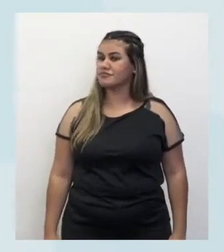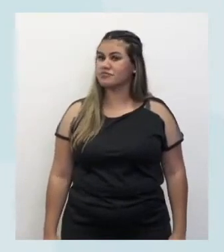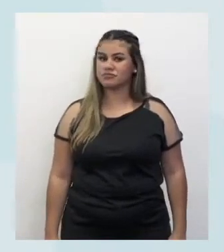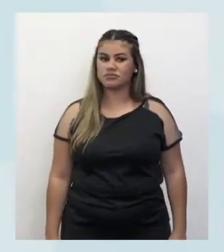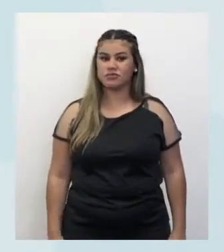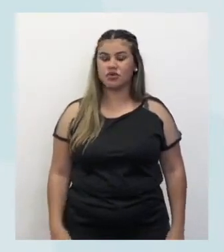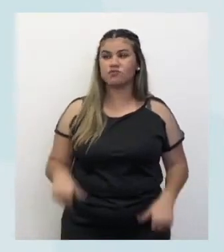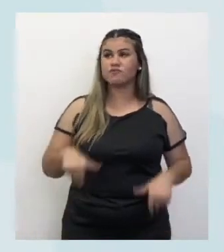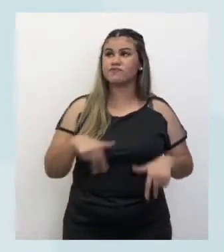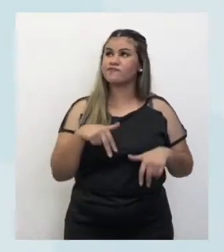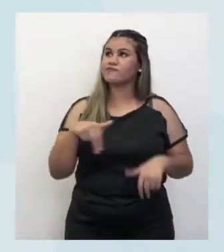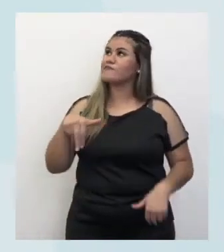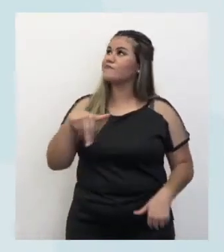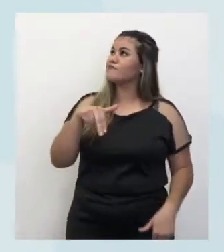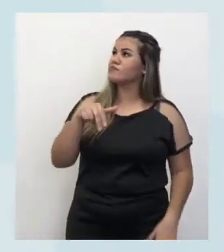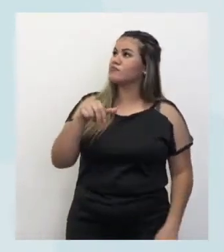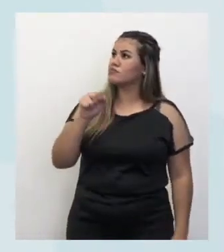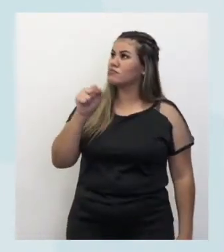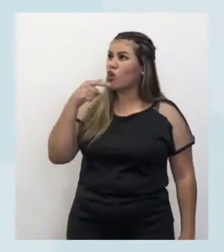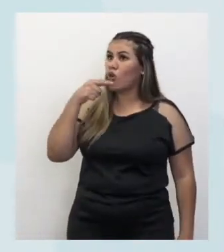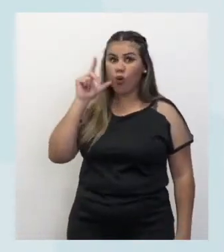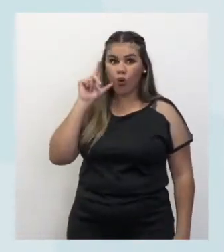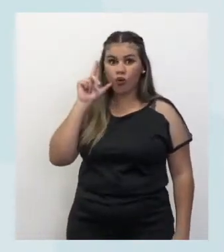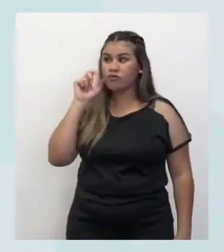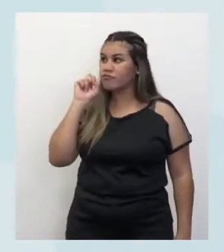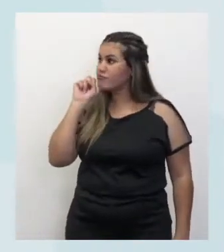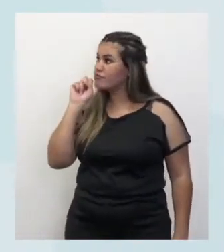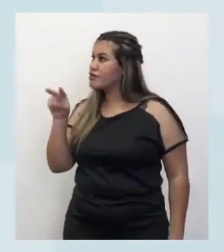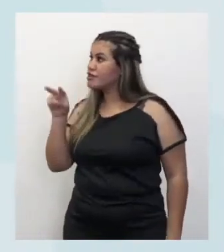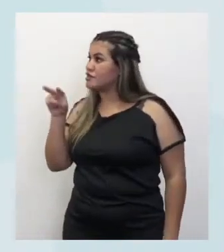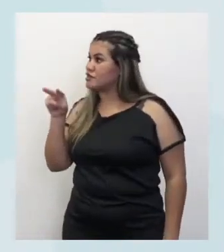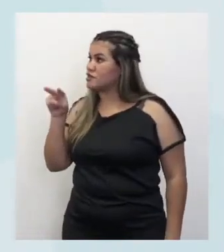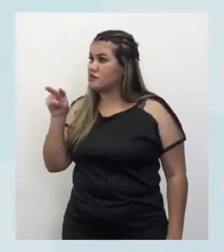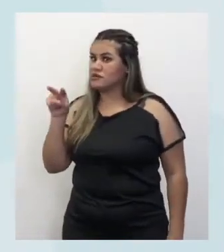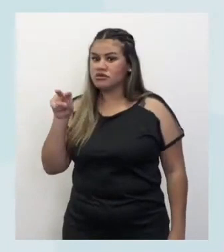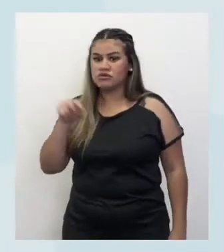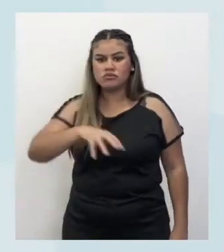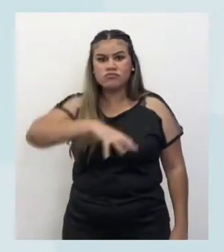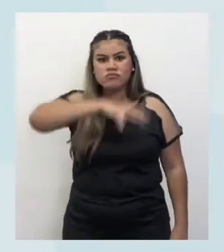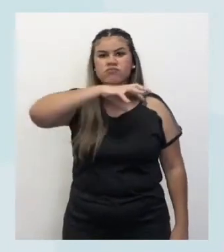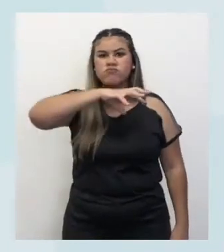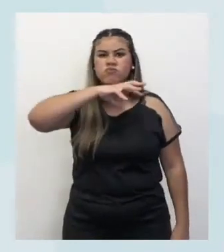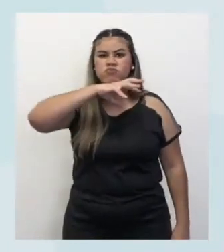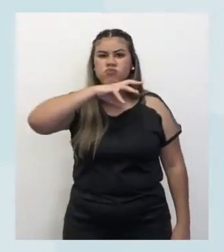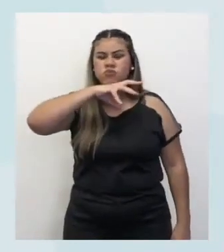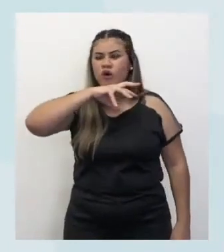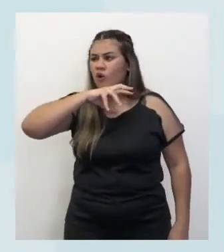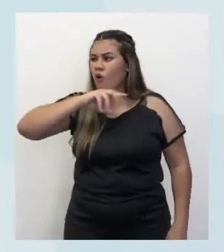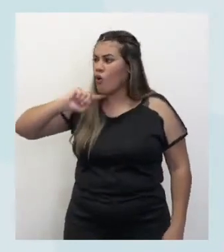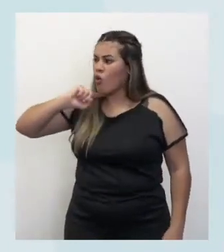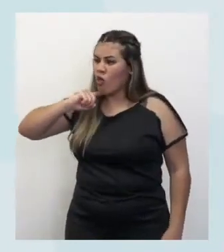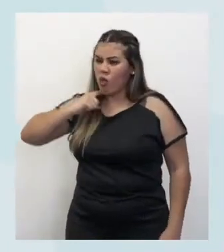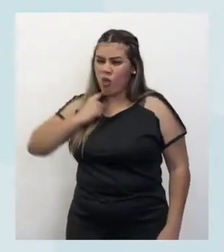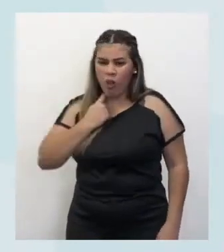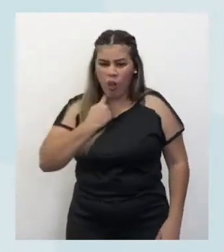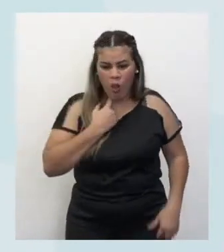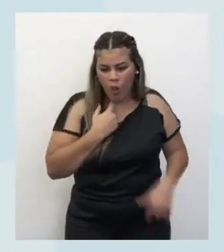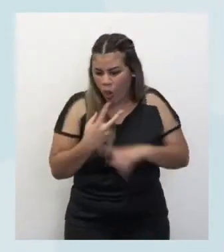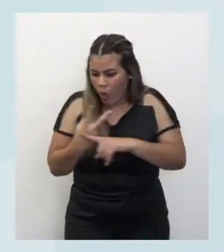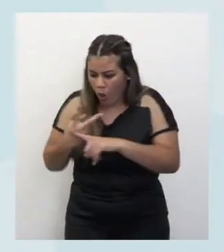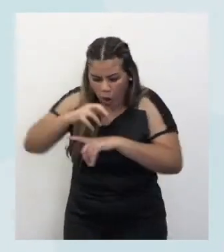um bicho na imundície do pátio, catando comida entre os